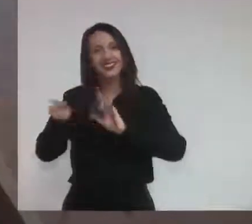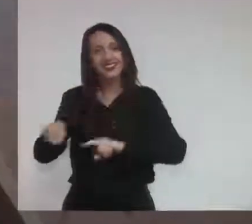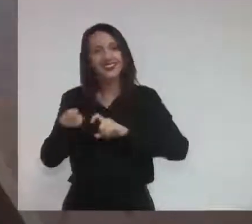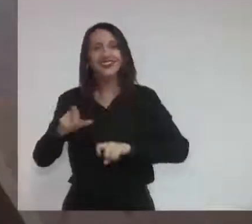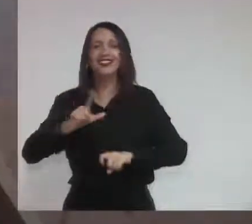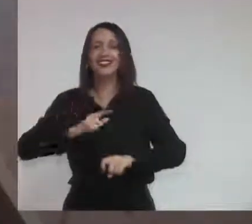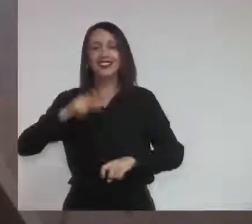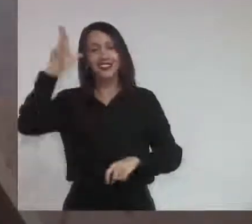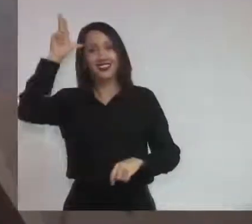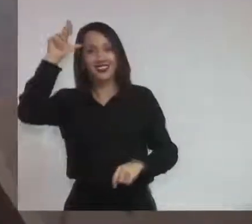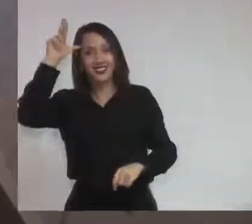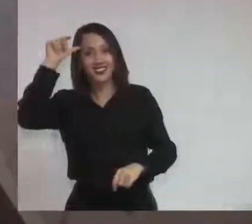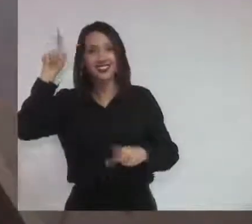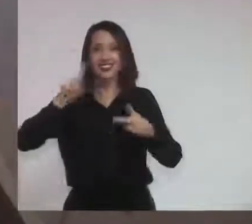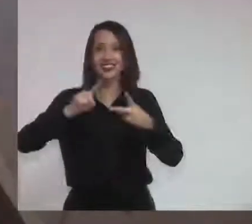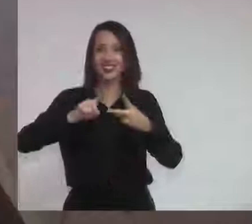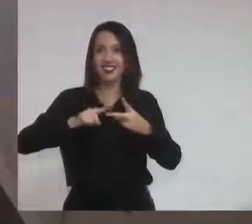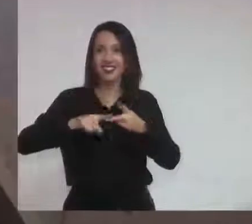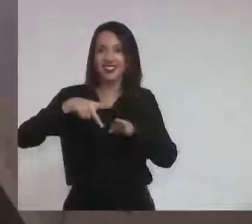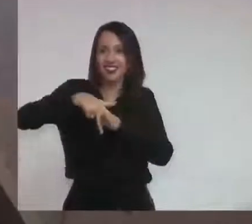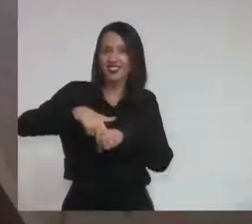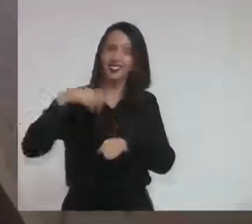ali cavalos, mulas,